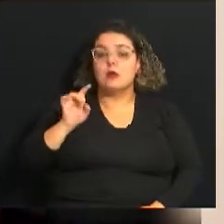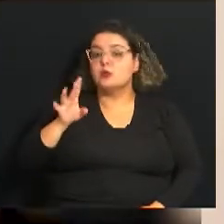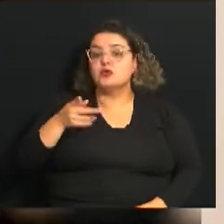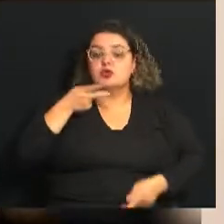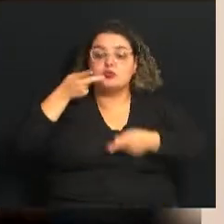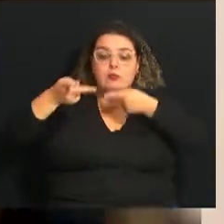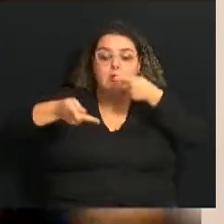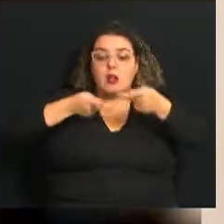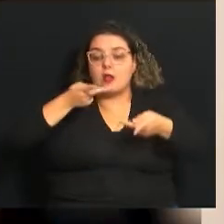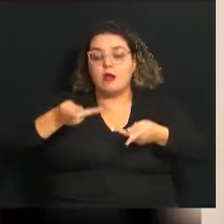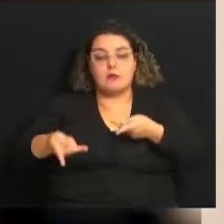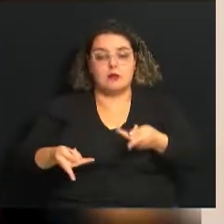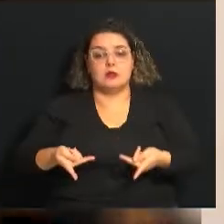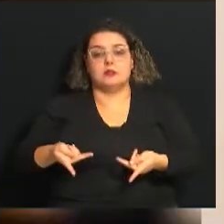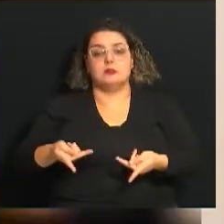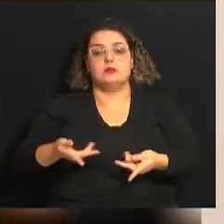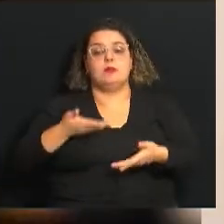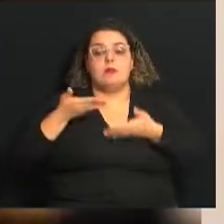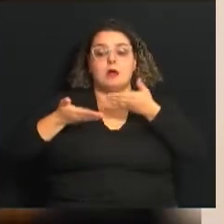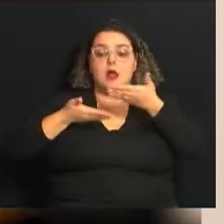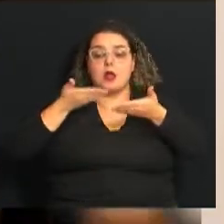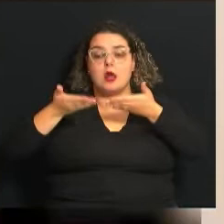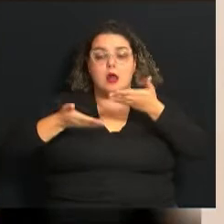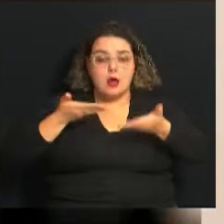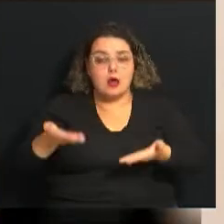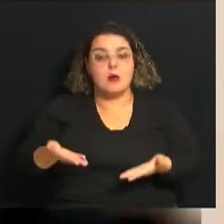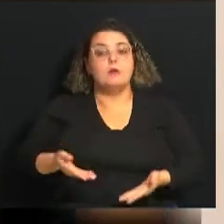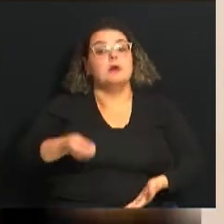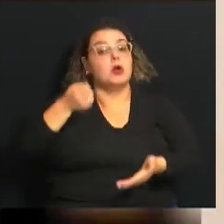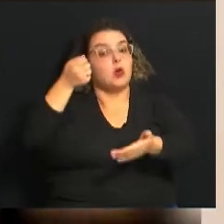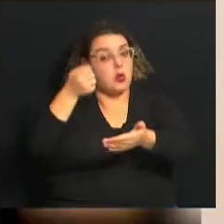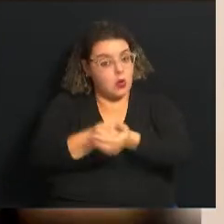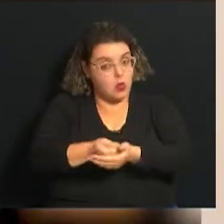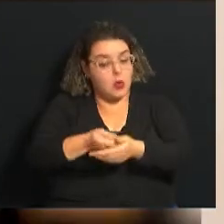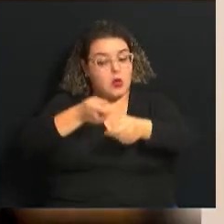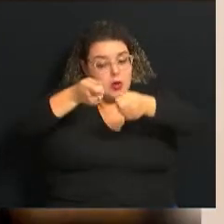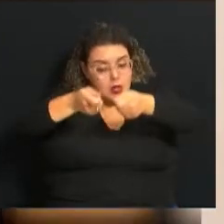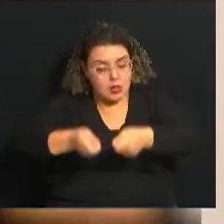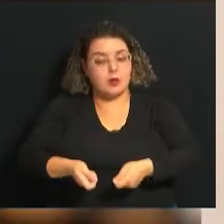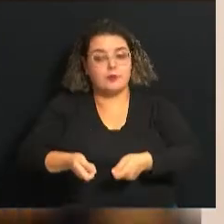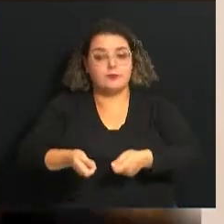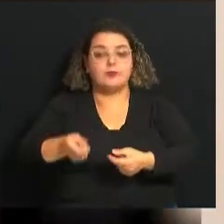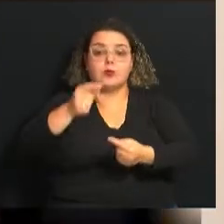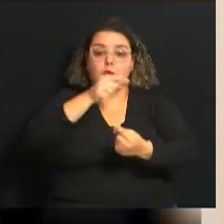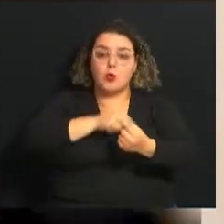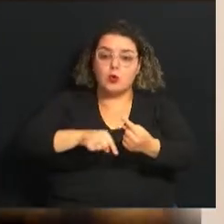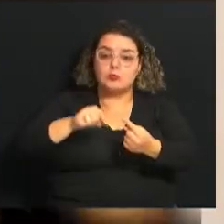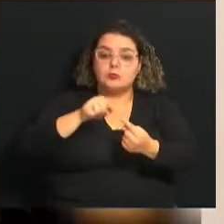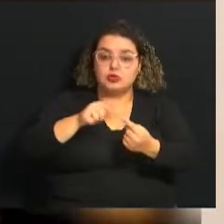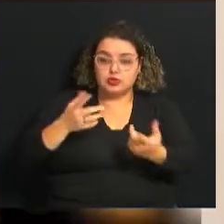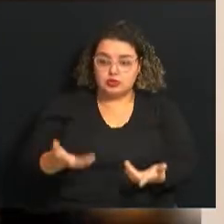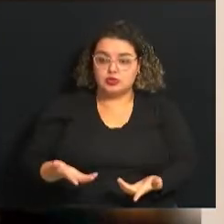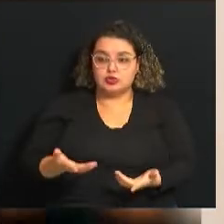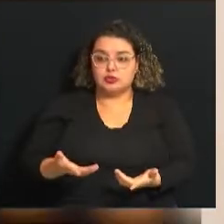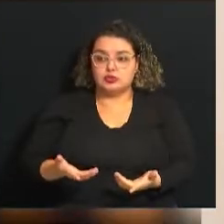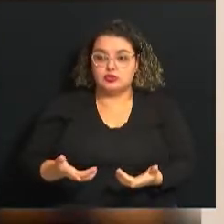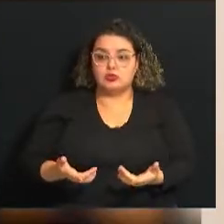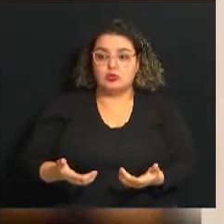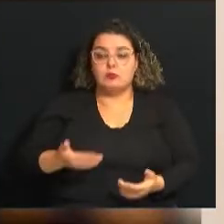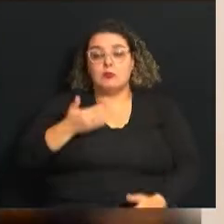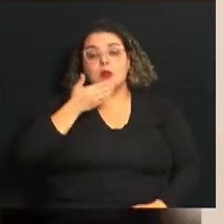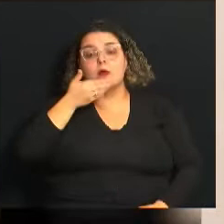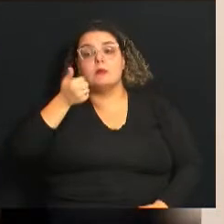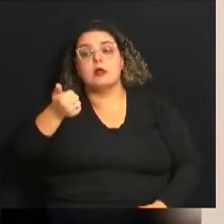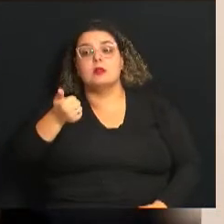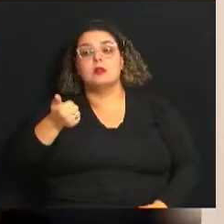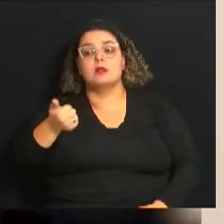palavra. Ele tem que ser um reconhecimento concreto, um reconhecimento objetivo. Isso passa pela melhoria das condições